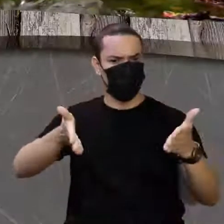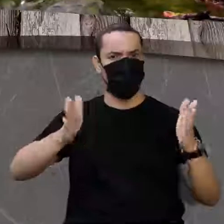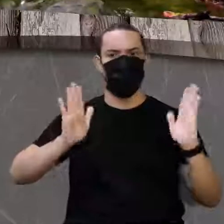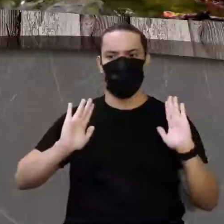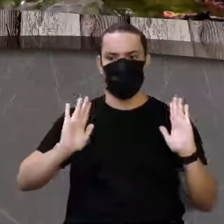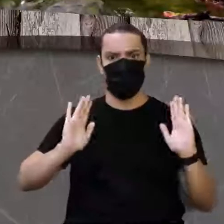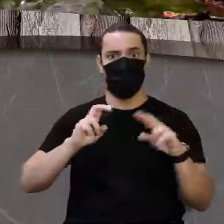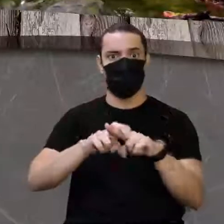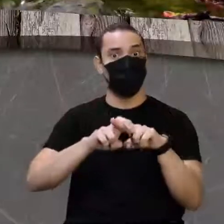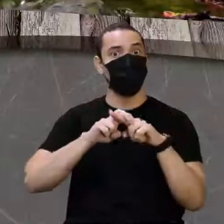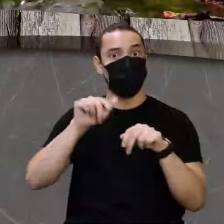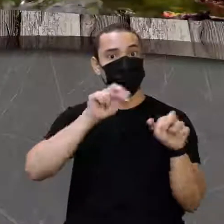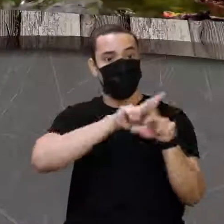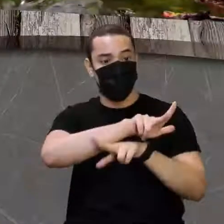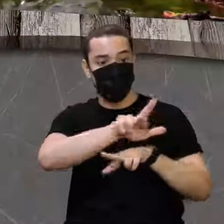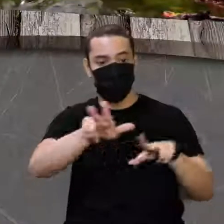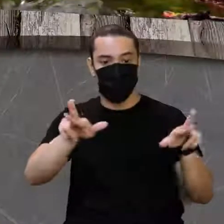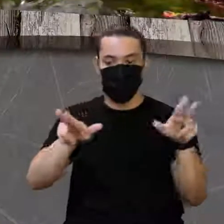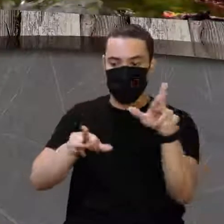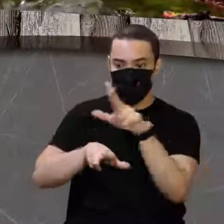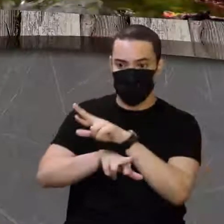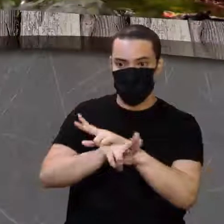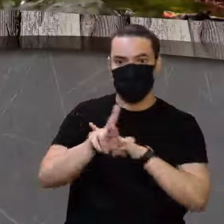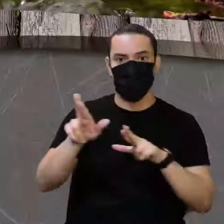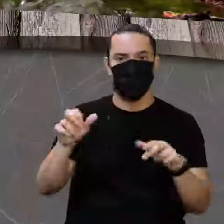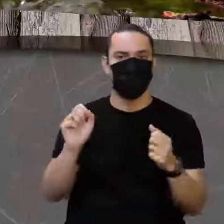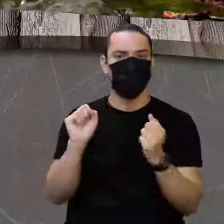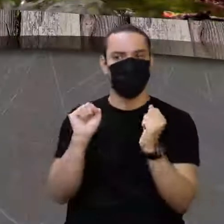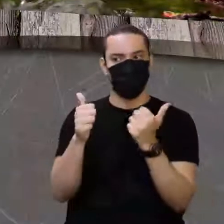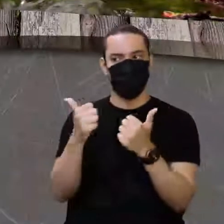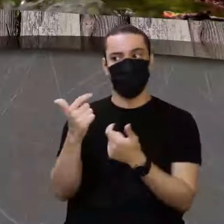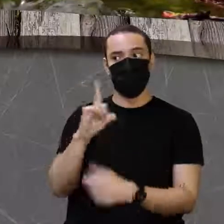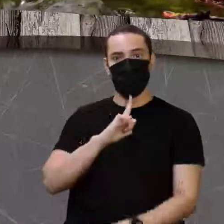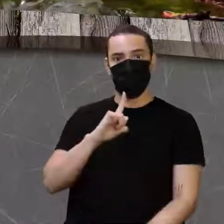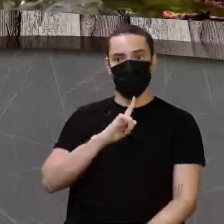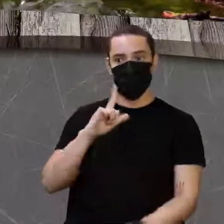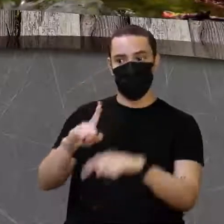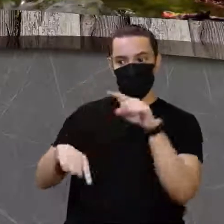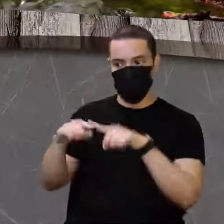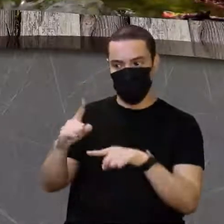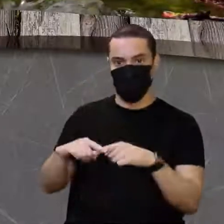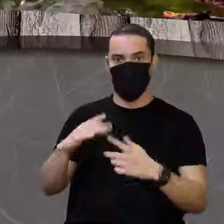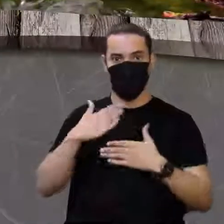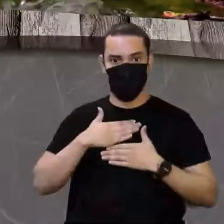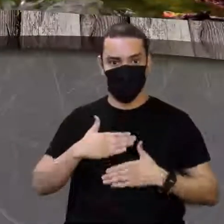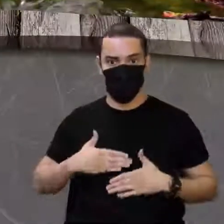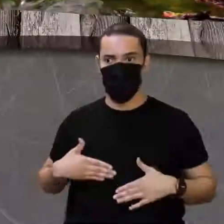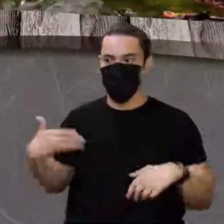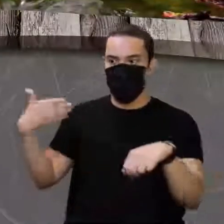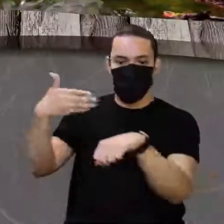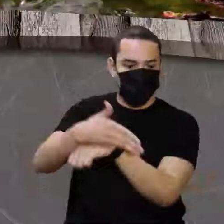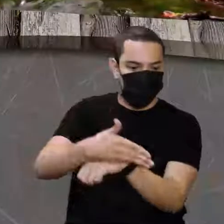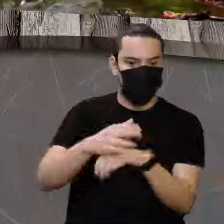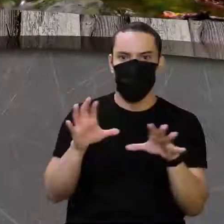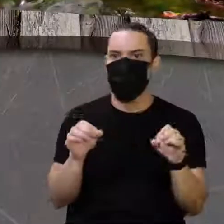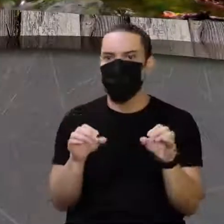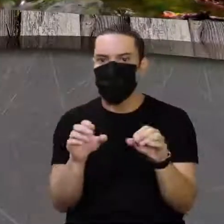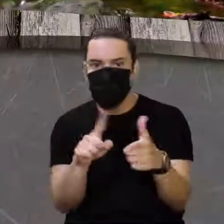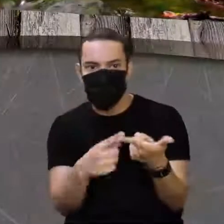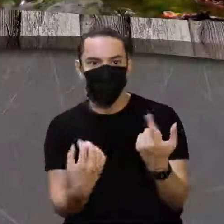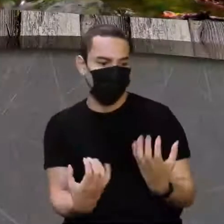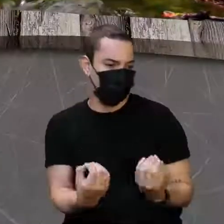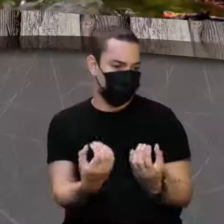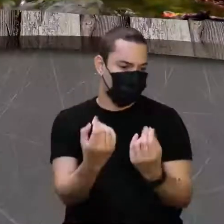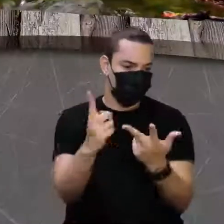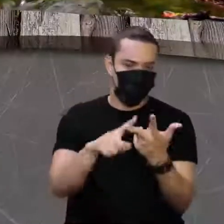Então essas variedades fazem com que, tudo bem, tá ali, os organismos estão ocupando os ambientes, estão vivendo muito bem nesses